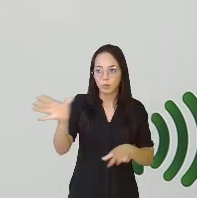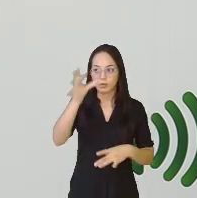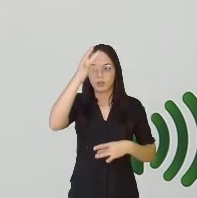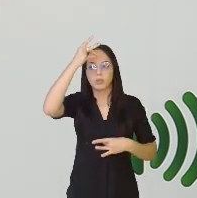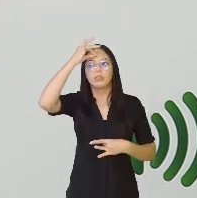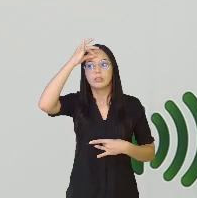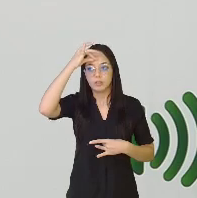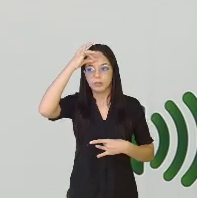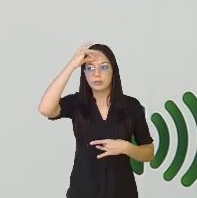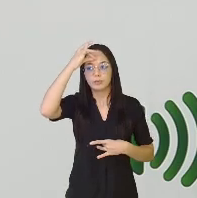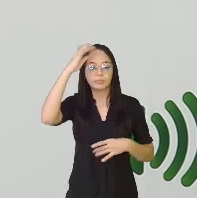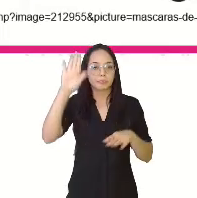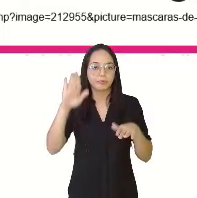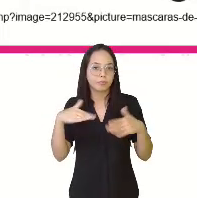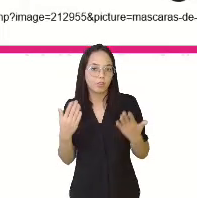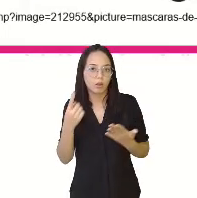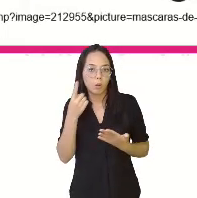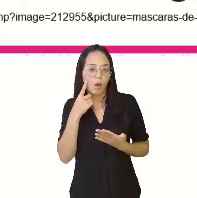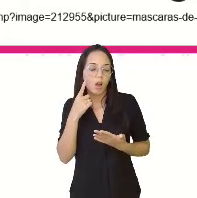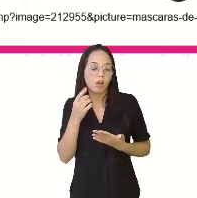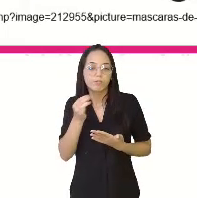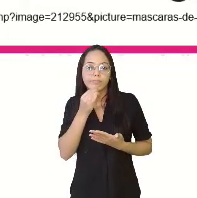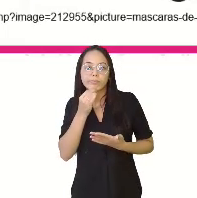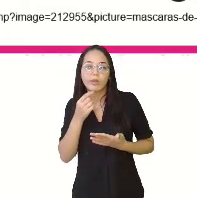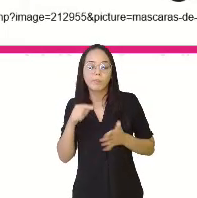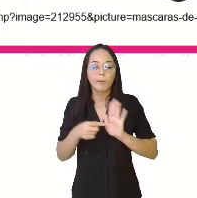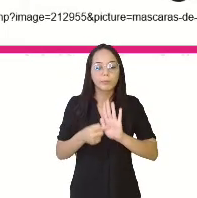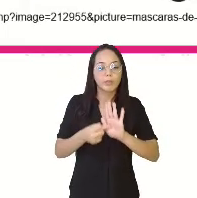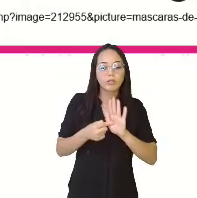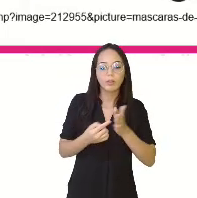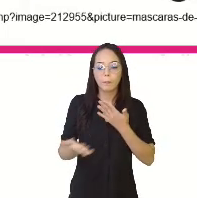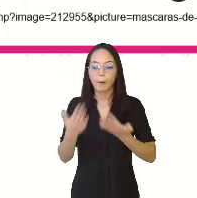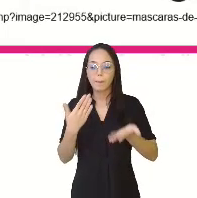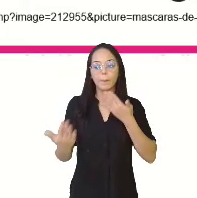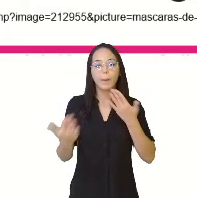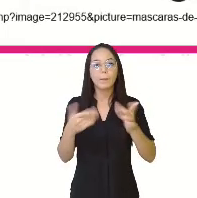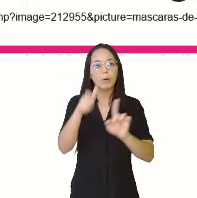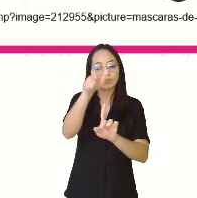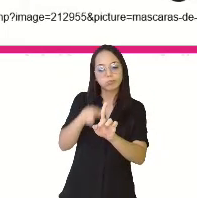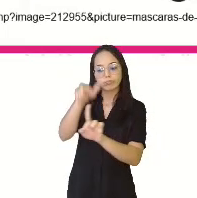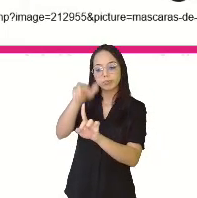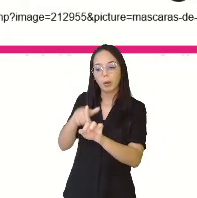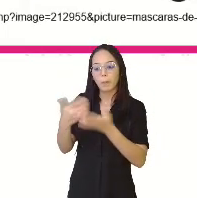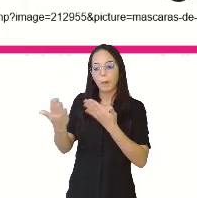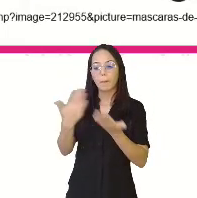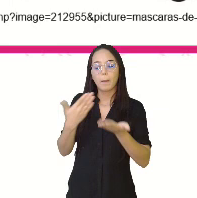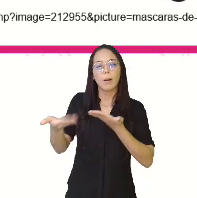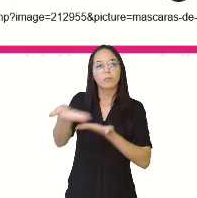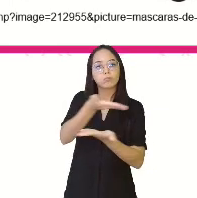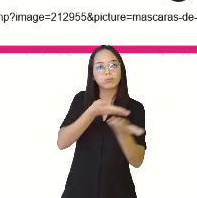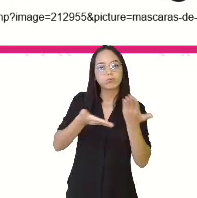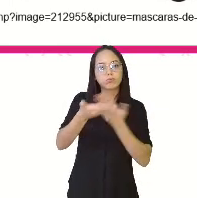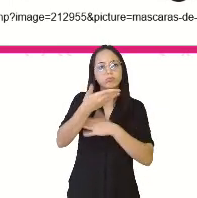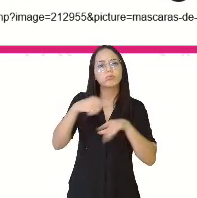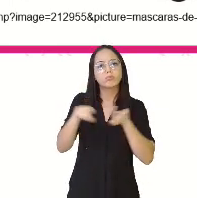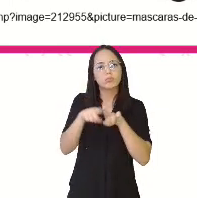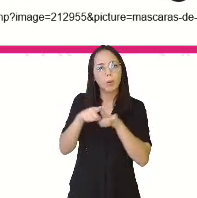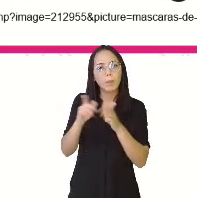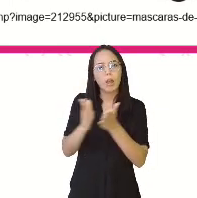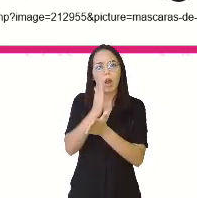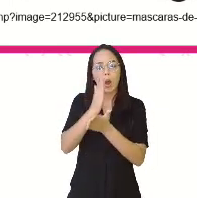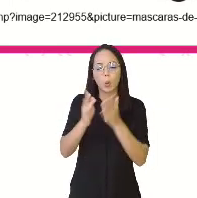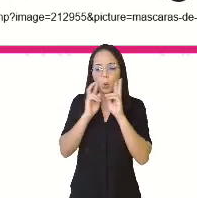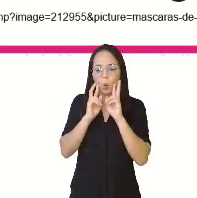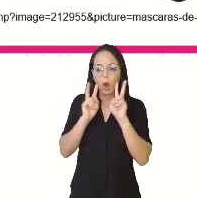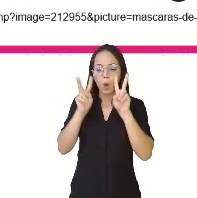encenação. Dessa forma, ele apresenta diálogo entre as personagens e algumas observações no corpo